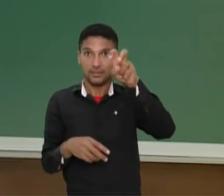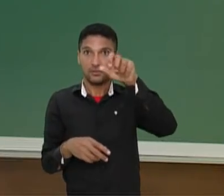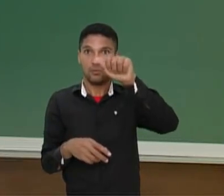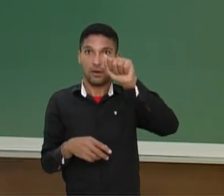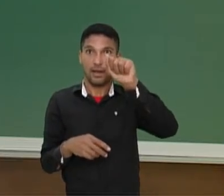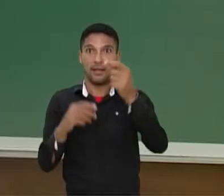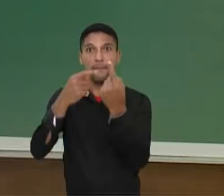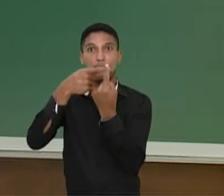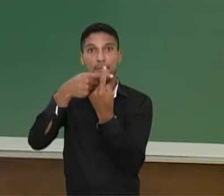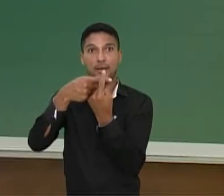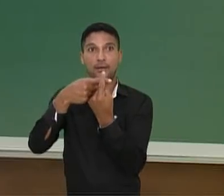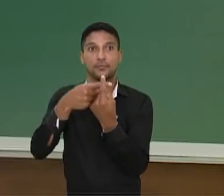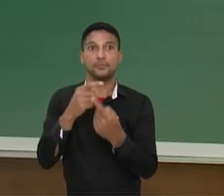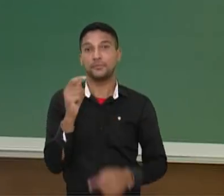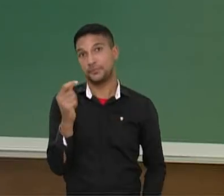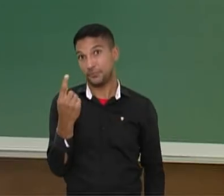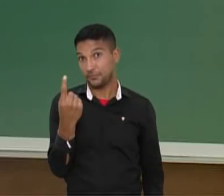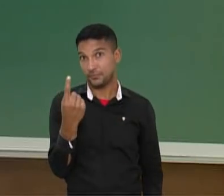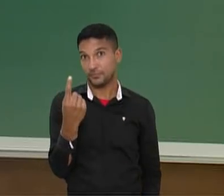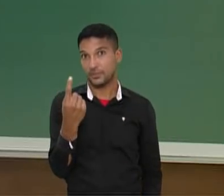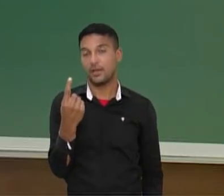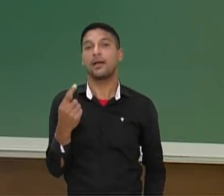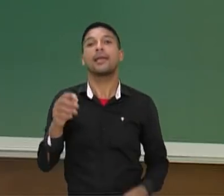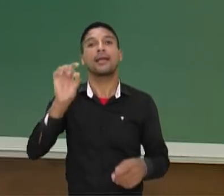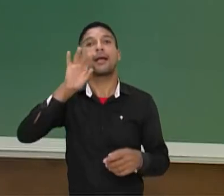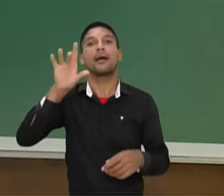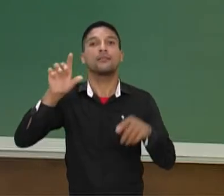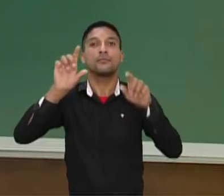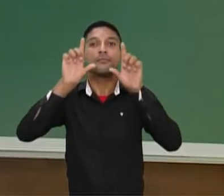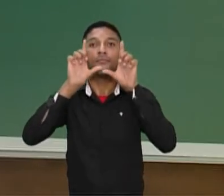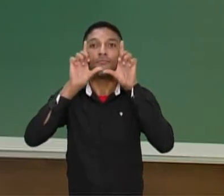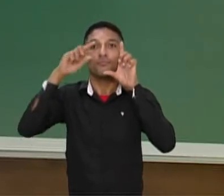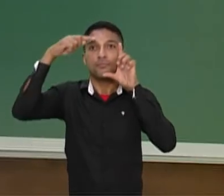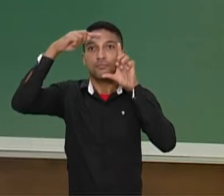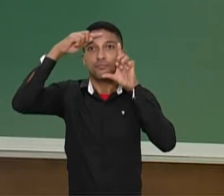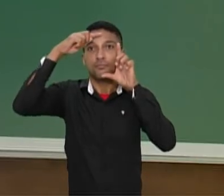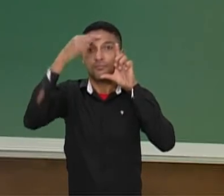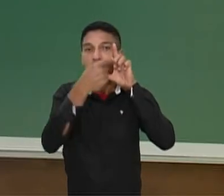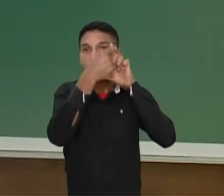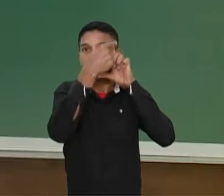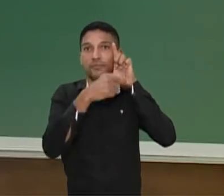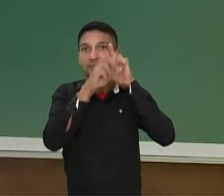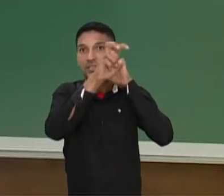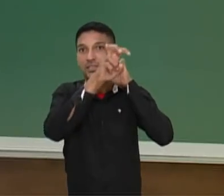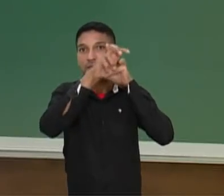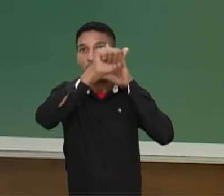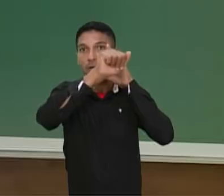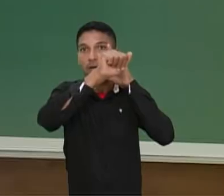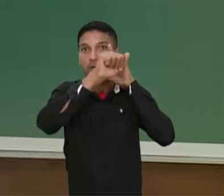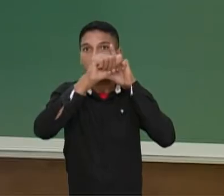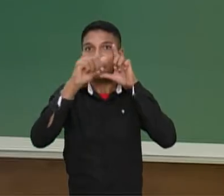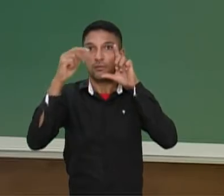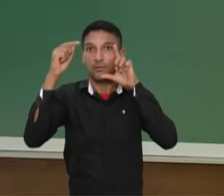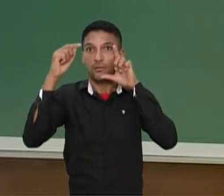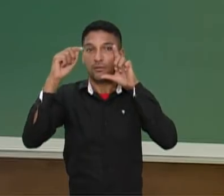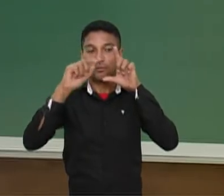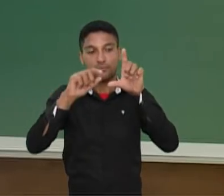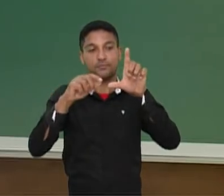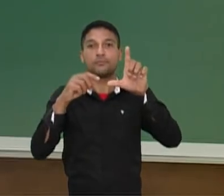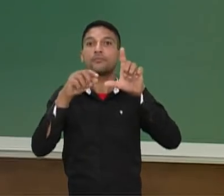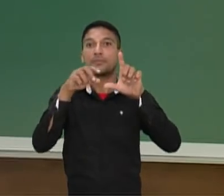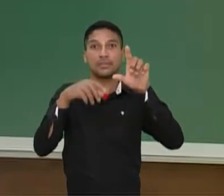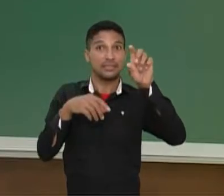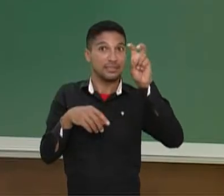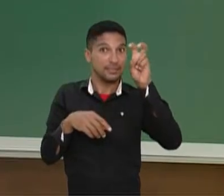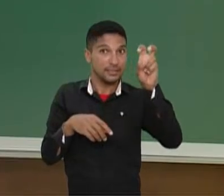quadrado. Lembrando que ele deu pra gente, né, ó, em função de A. Então, o A ia se manter ali, tá bom? Então, esse